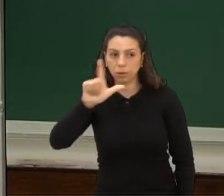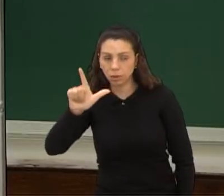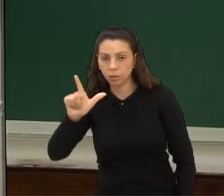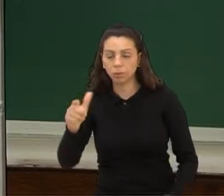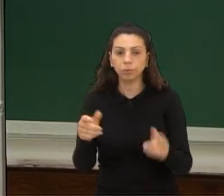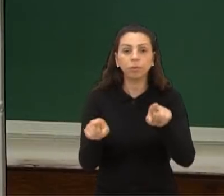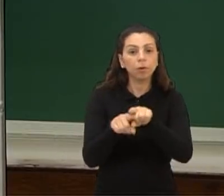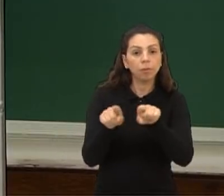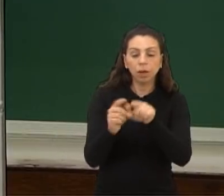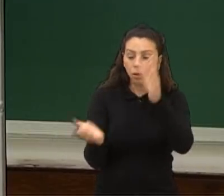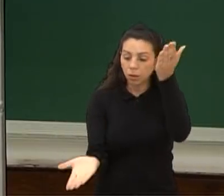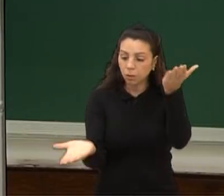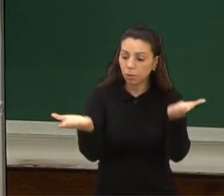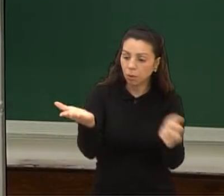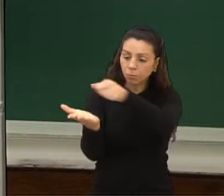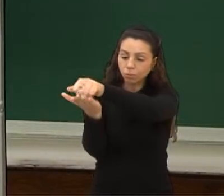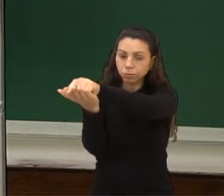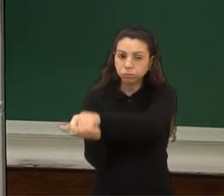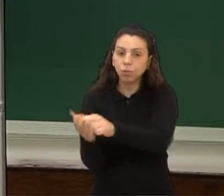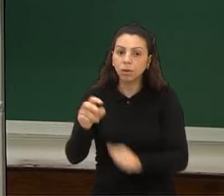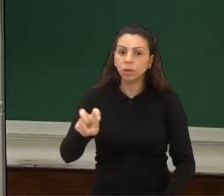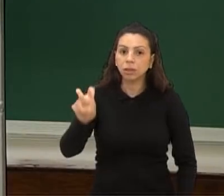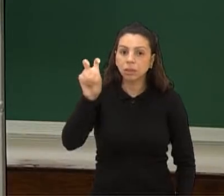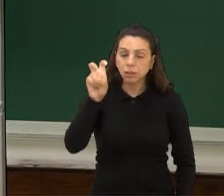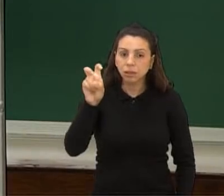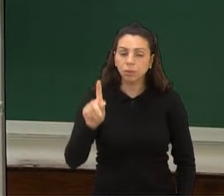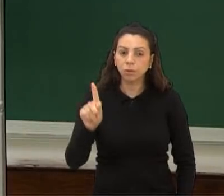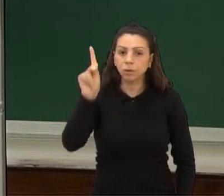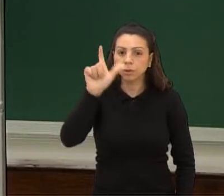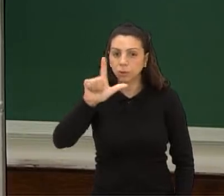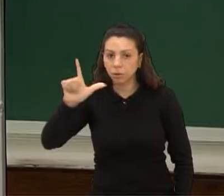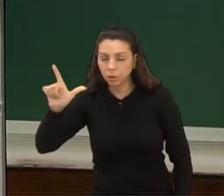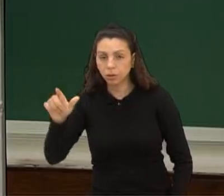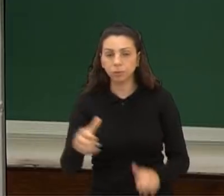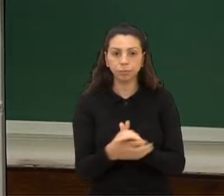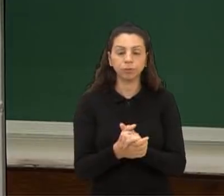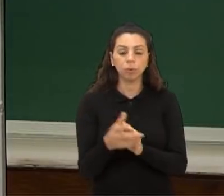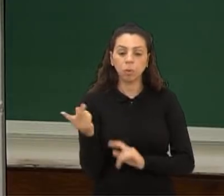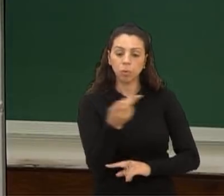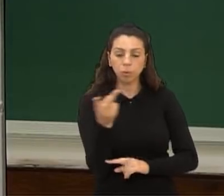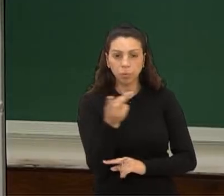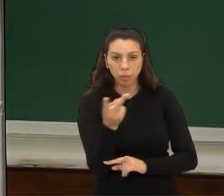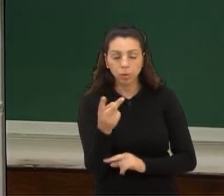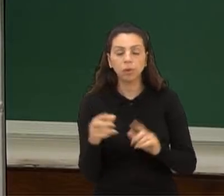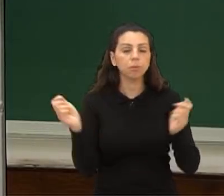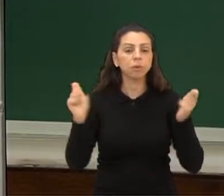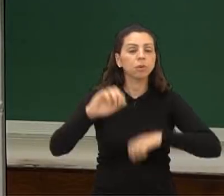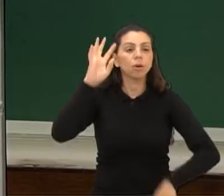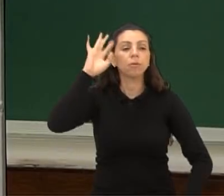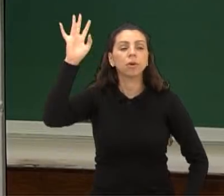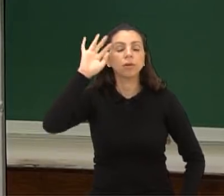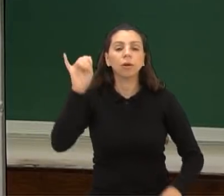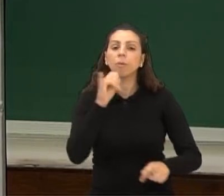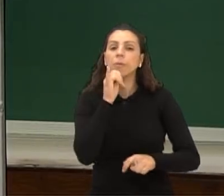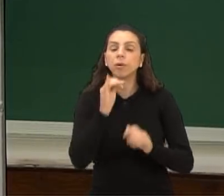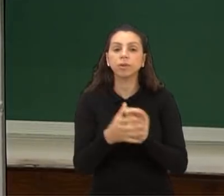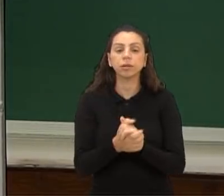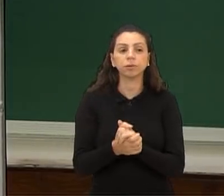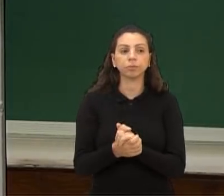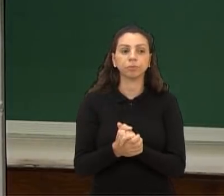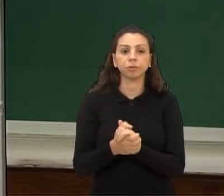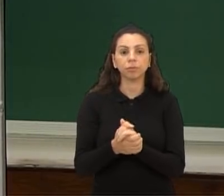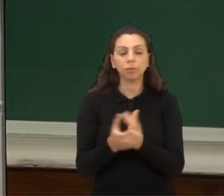quantidades no primeiro prato e no segundo prato. O pote cheio, ele vale 5 quilos. Então, eu coloquei